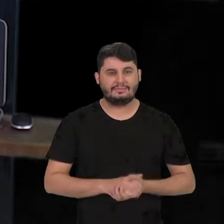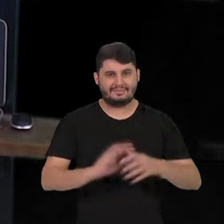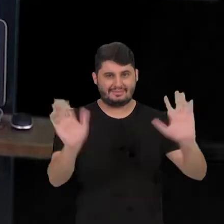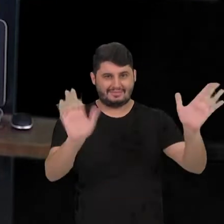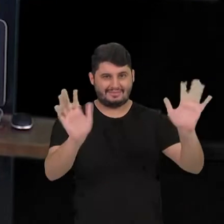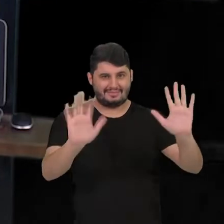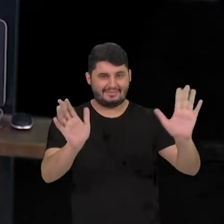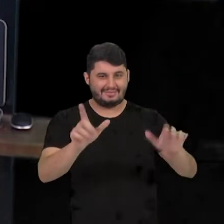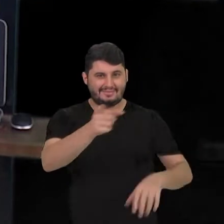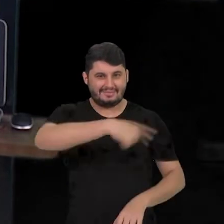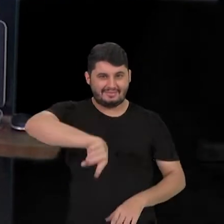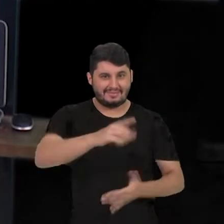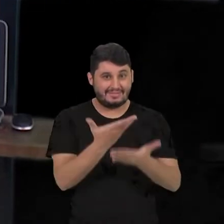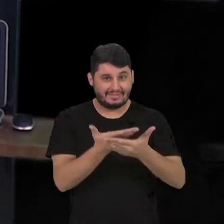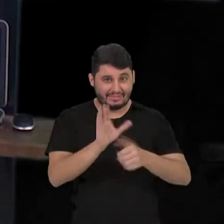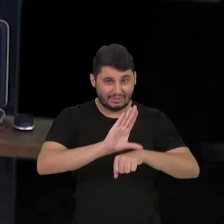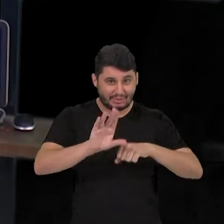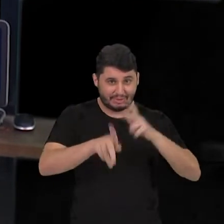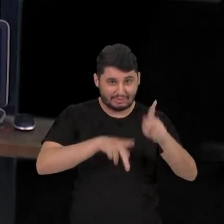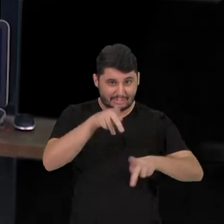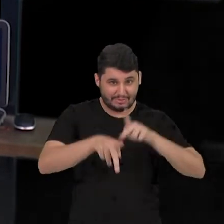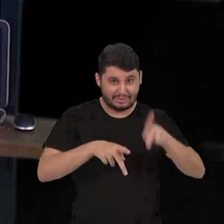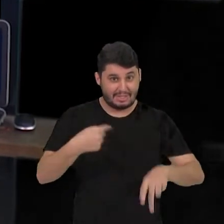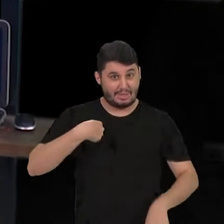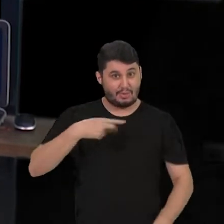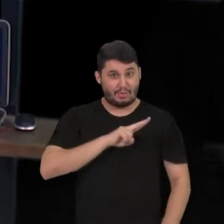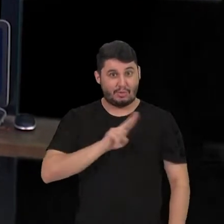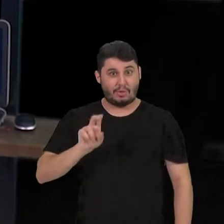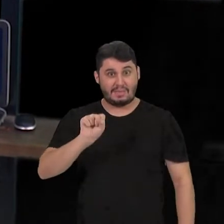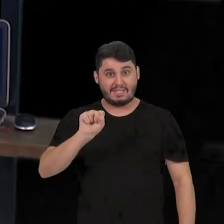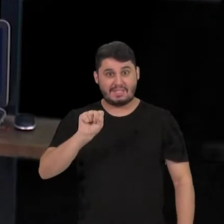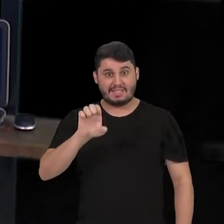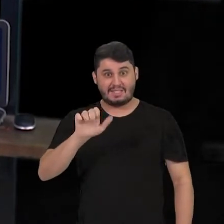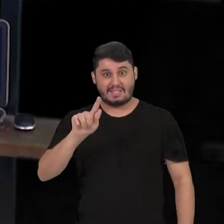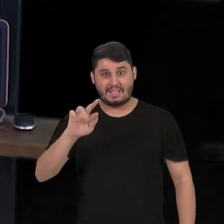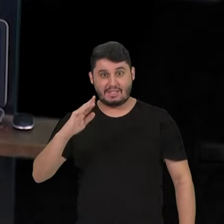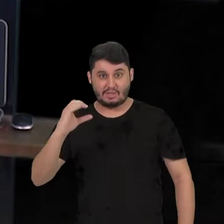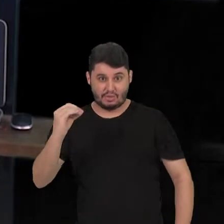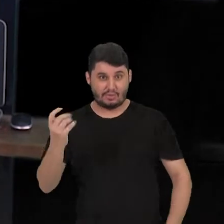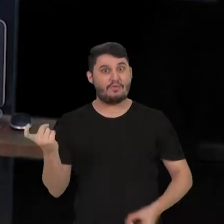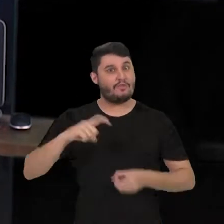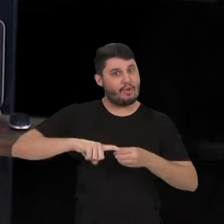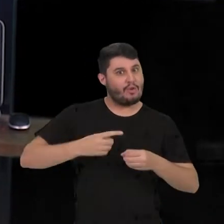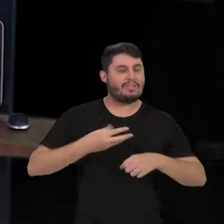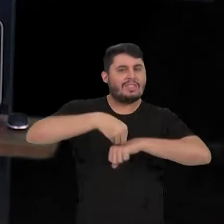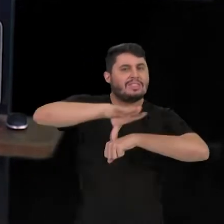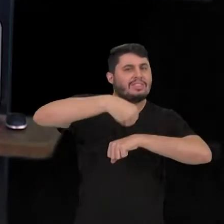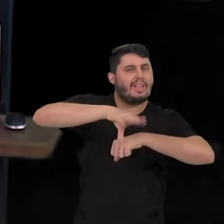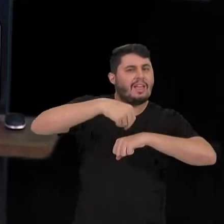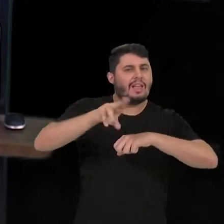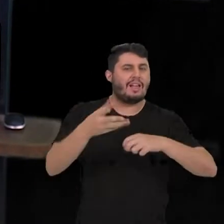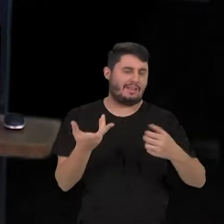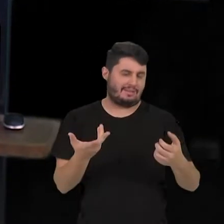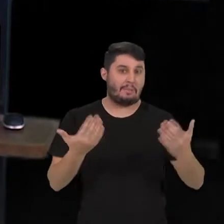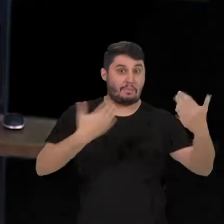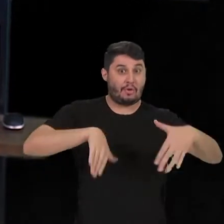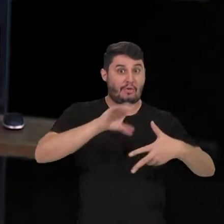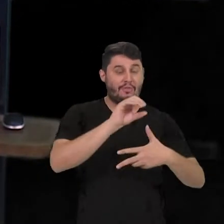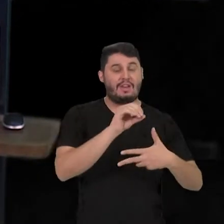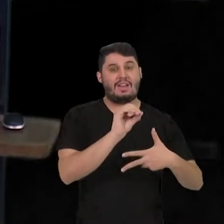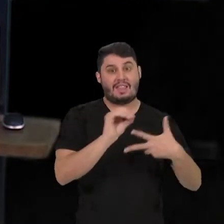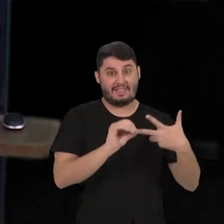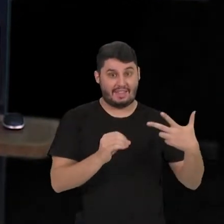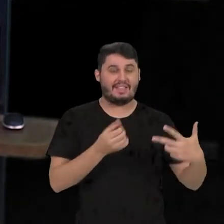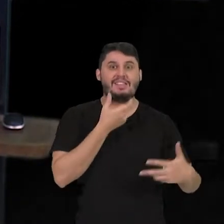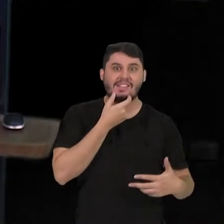Alô, galera do Cursinho Popular, professor Edilson de Góis. Eu sou Sérgio Ramone e estou de volta com as dicas de inglês para o Enem que está chegando aí. Então vamos ficar todo mundo ligado.